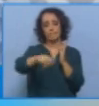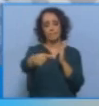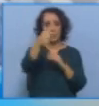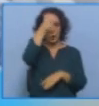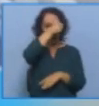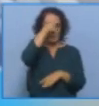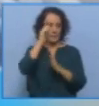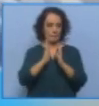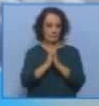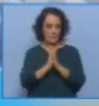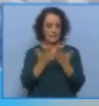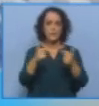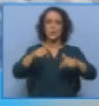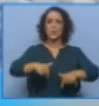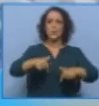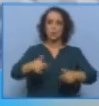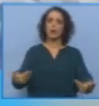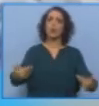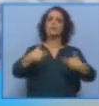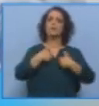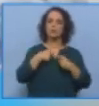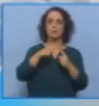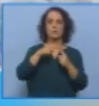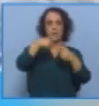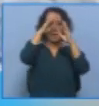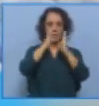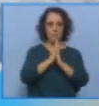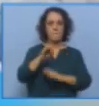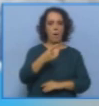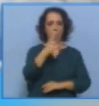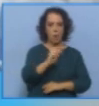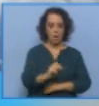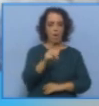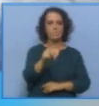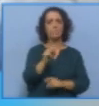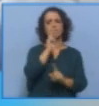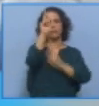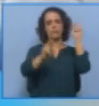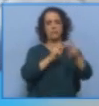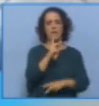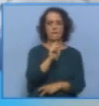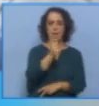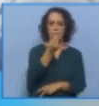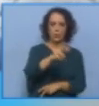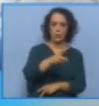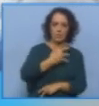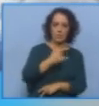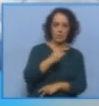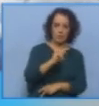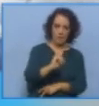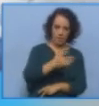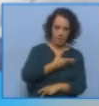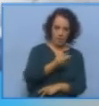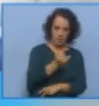próximo domingo. Hoje contamos com o auxílio da irmã Paula Jordão, missionária Verbum-Dei, e também do padre Manuel Morujão, reitor